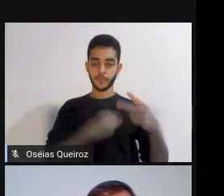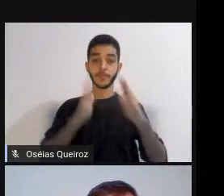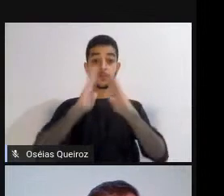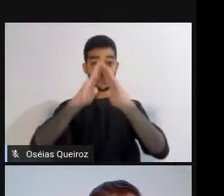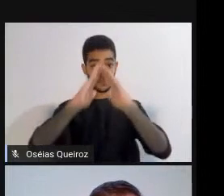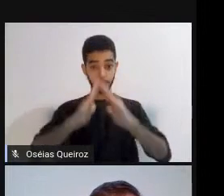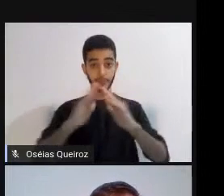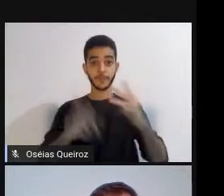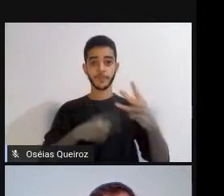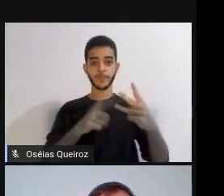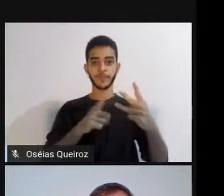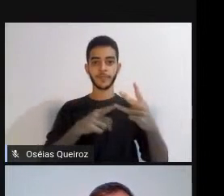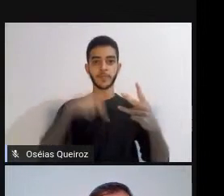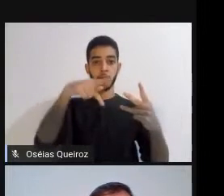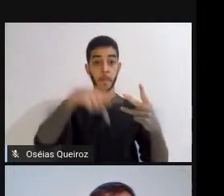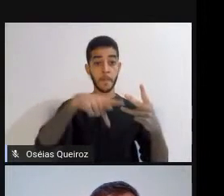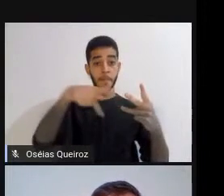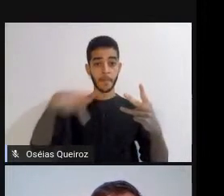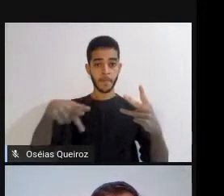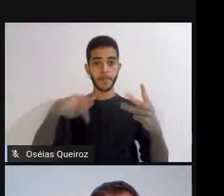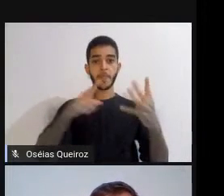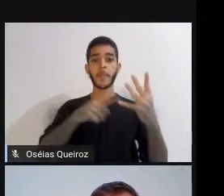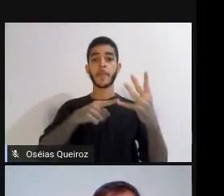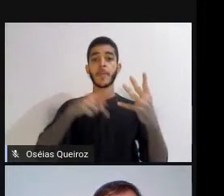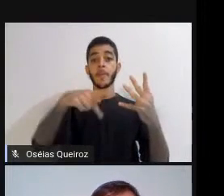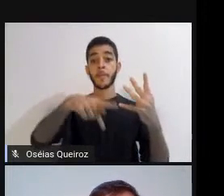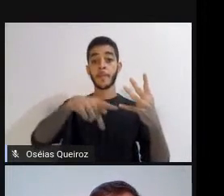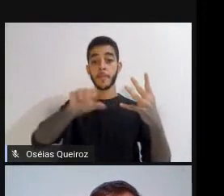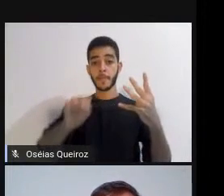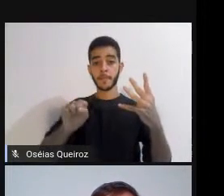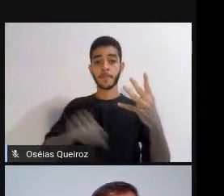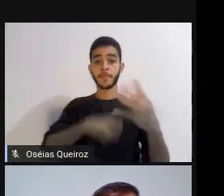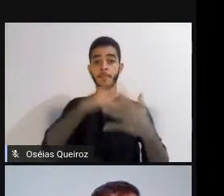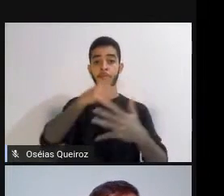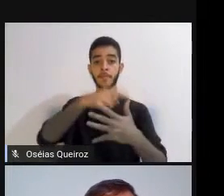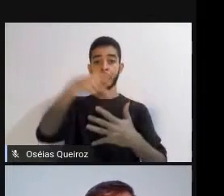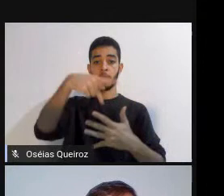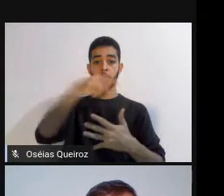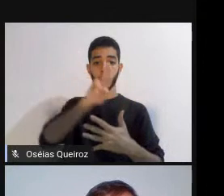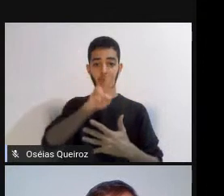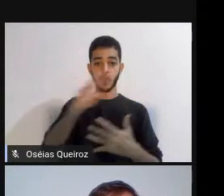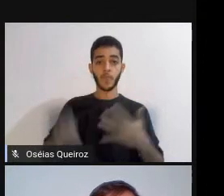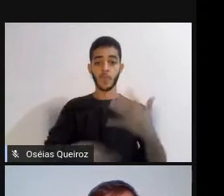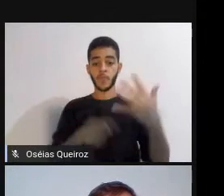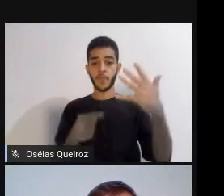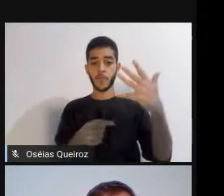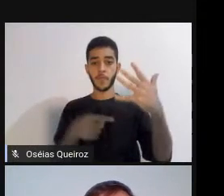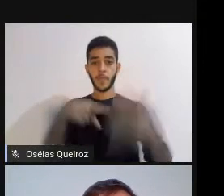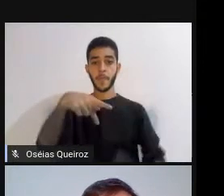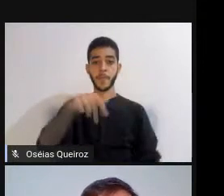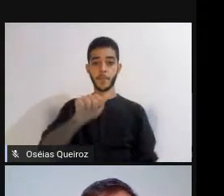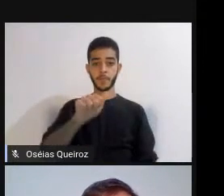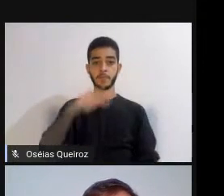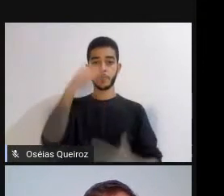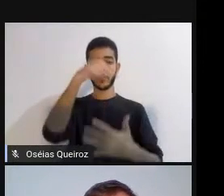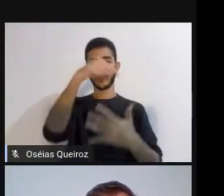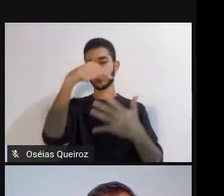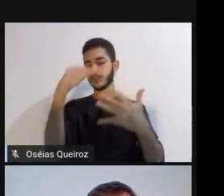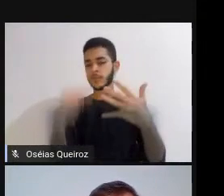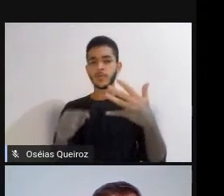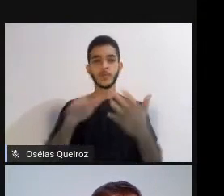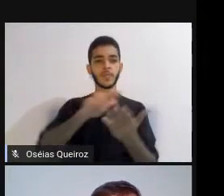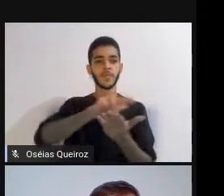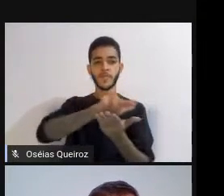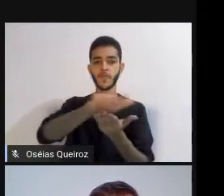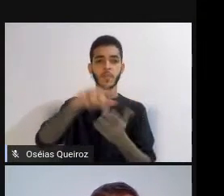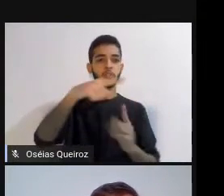o polipropileno, o poliestireno, o poliuretano e nylon. Existe uma diversidade de componentes.